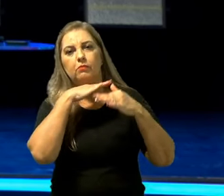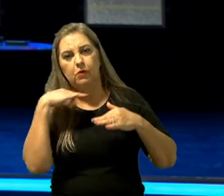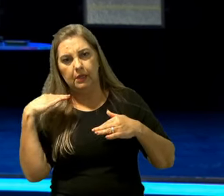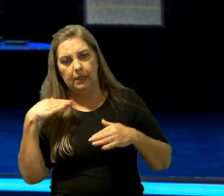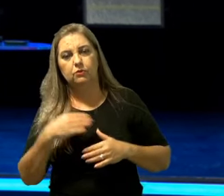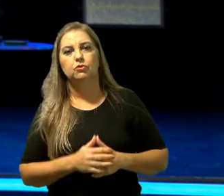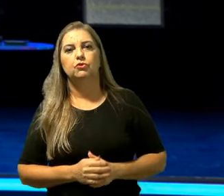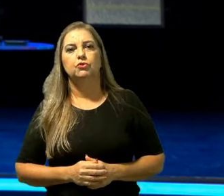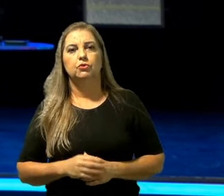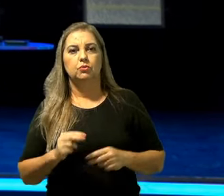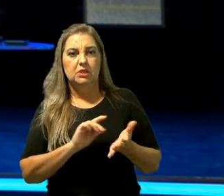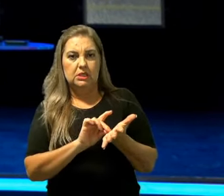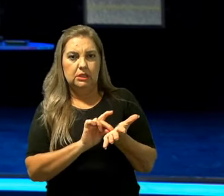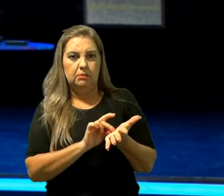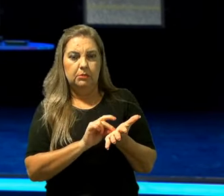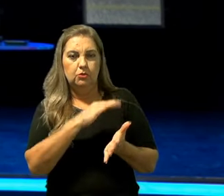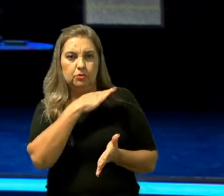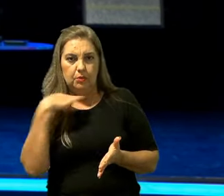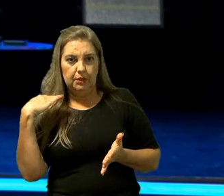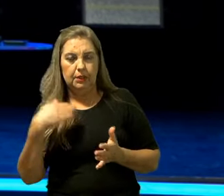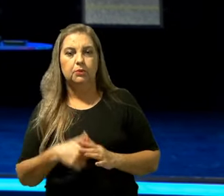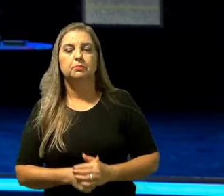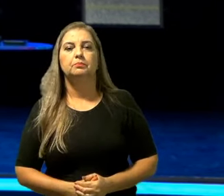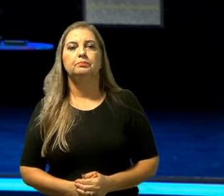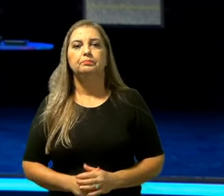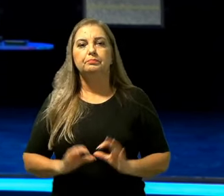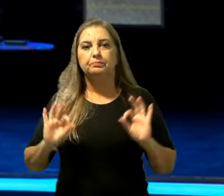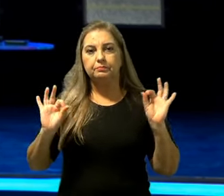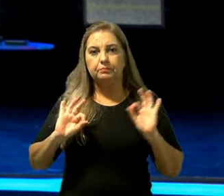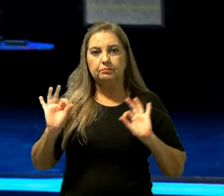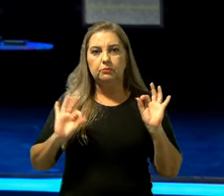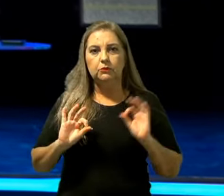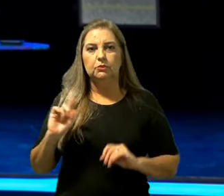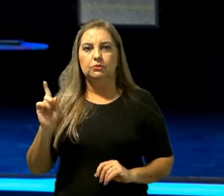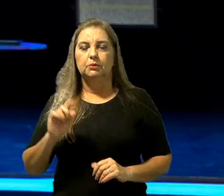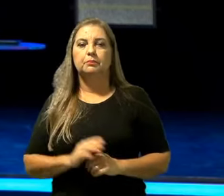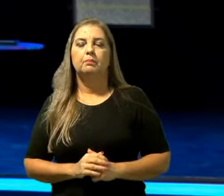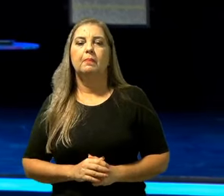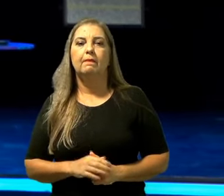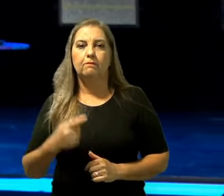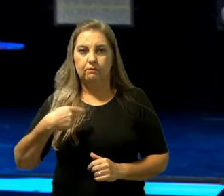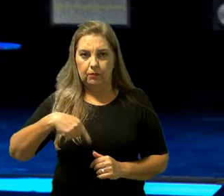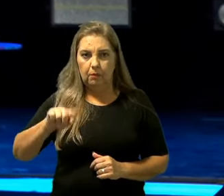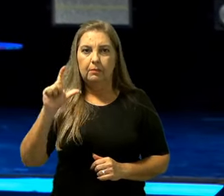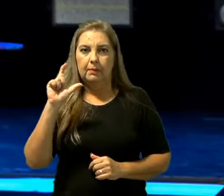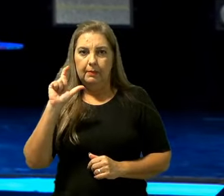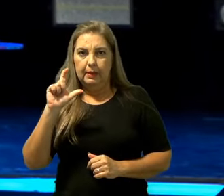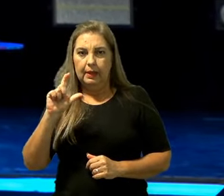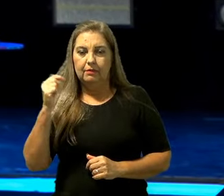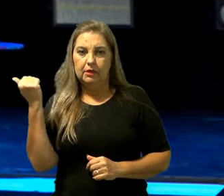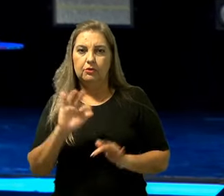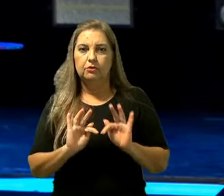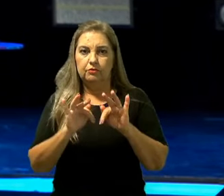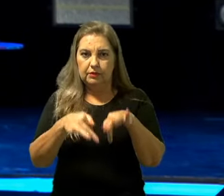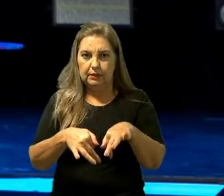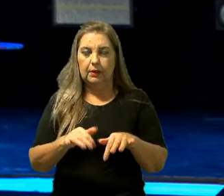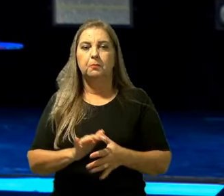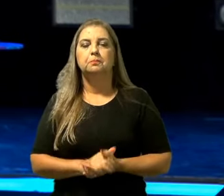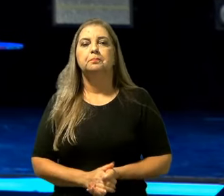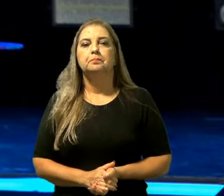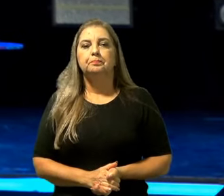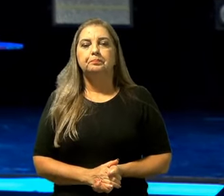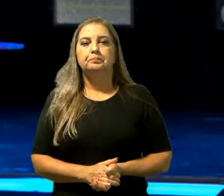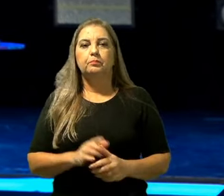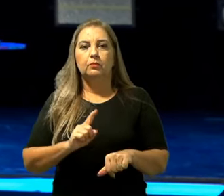Deus. Está pronto aí, mídia? Aleluia. Não? Então vamos para a palavra depois, a gente vê no final do culto. Aleluia. Vai dar certo em algum